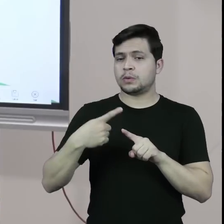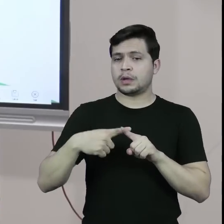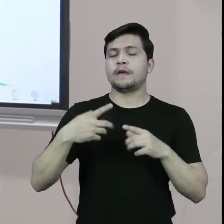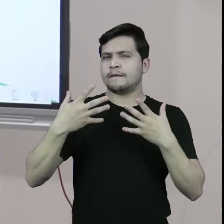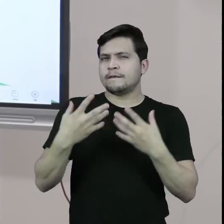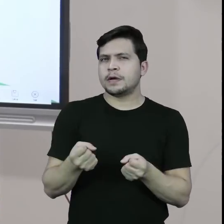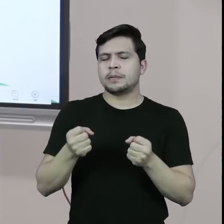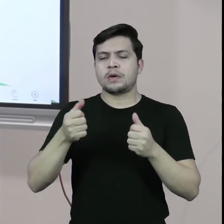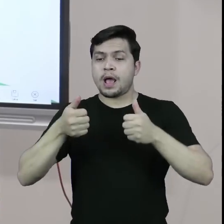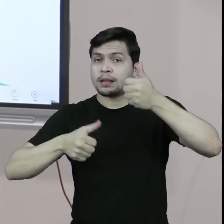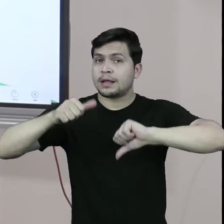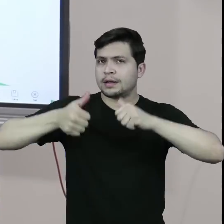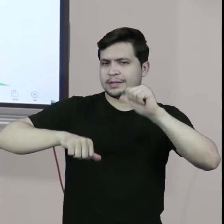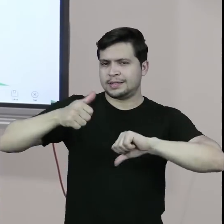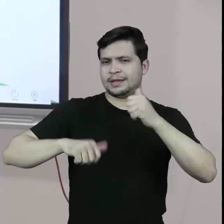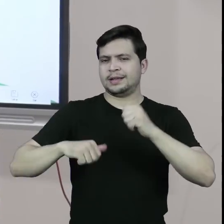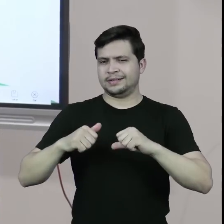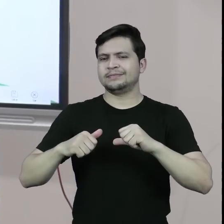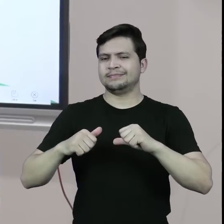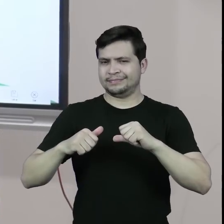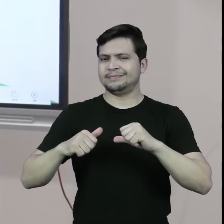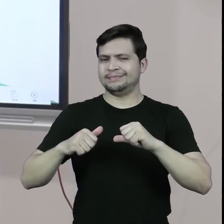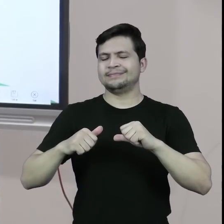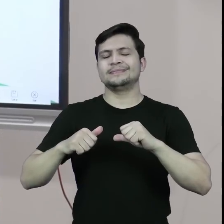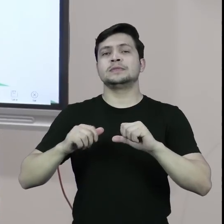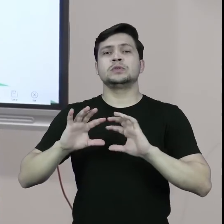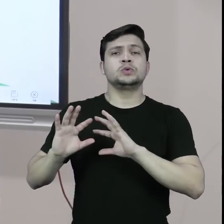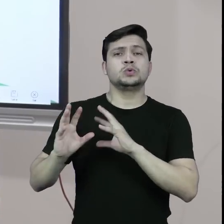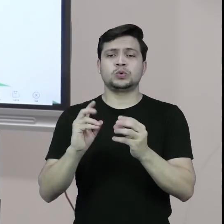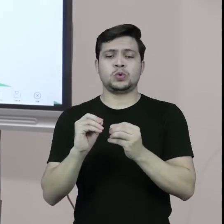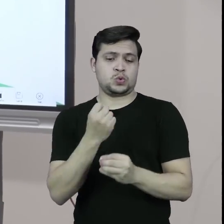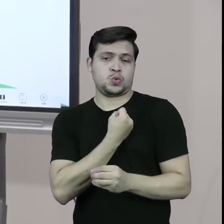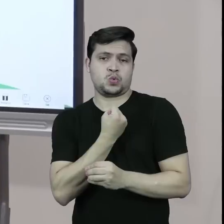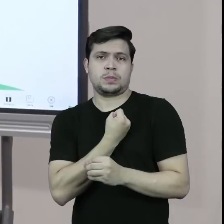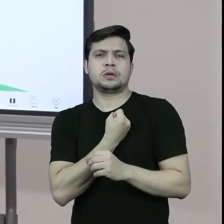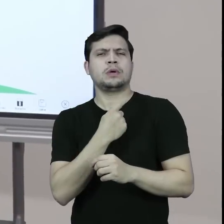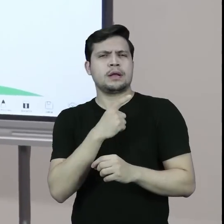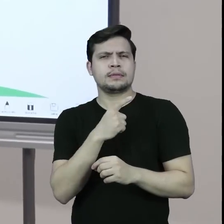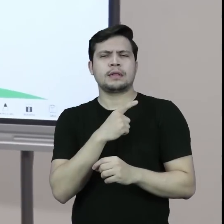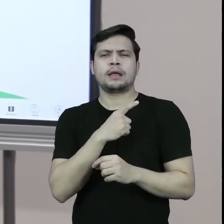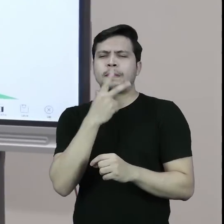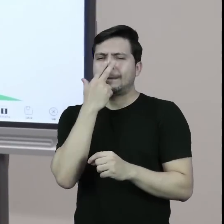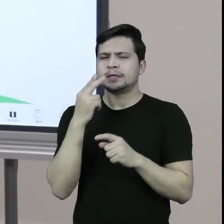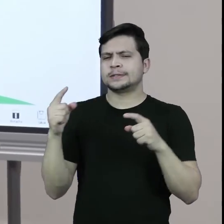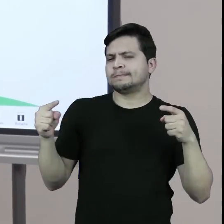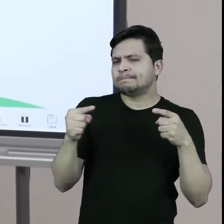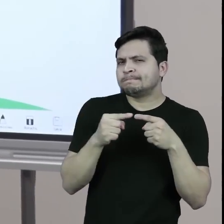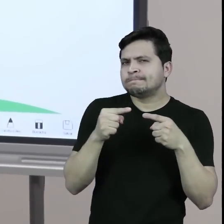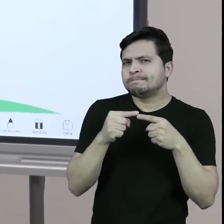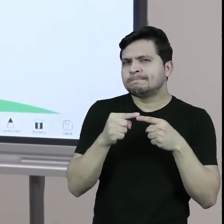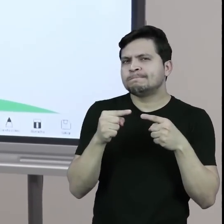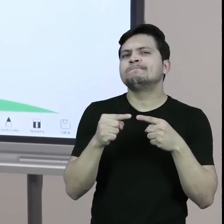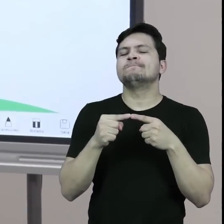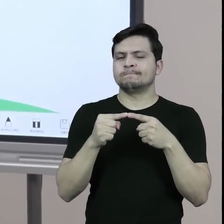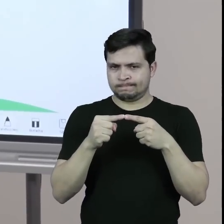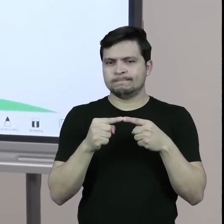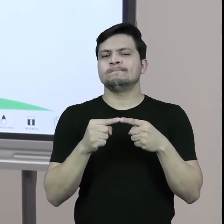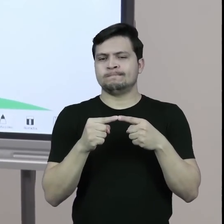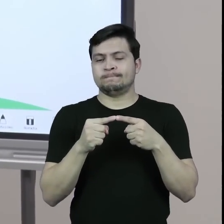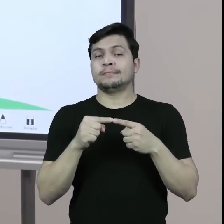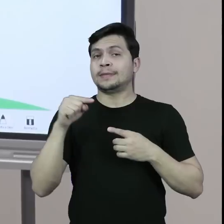saber aquele que tem a maior média. Vejam que aqui nós temos valores grandes. Então eu vou ter que somar esses valores altos para